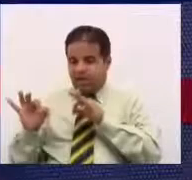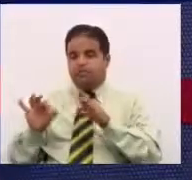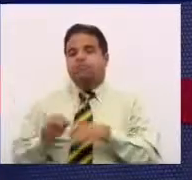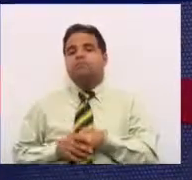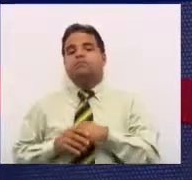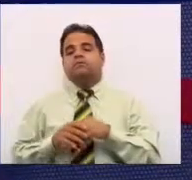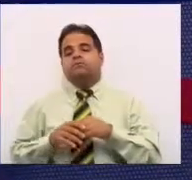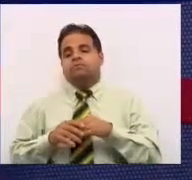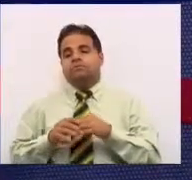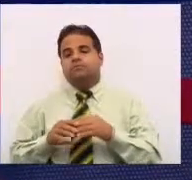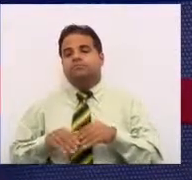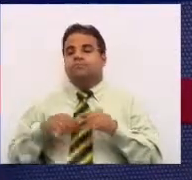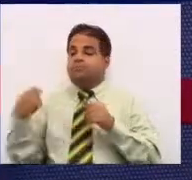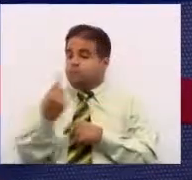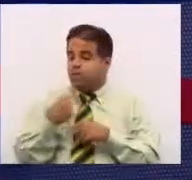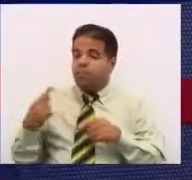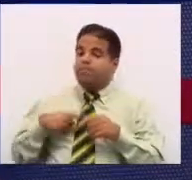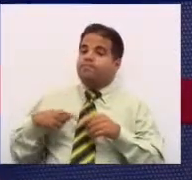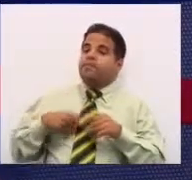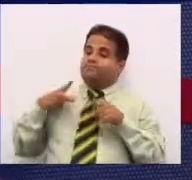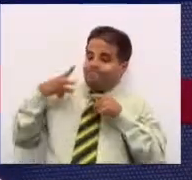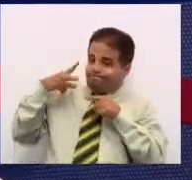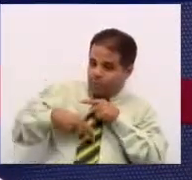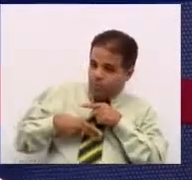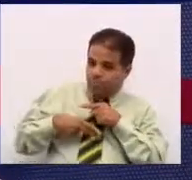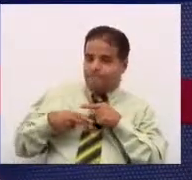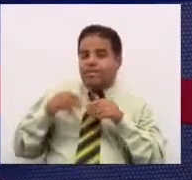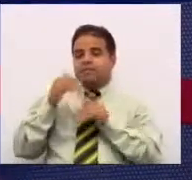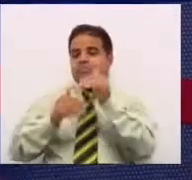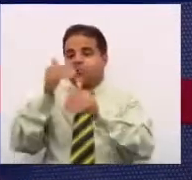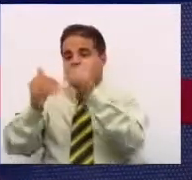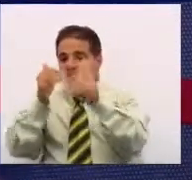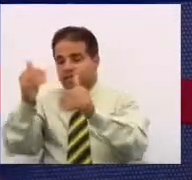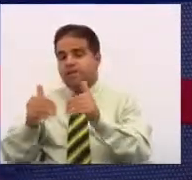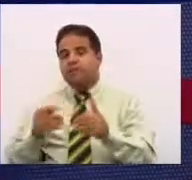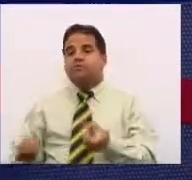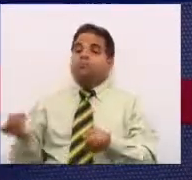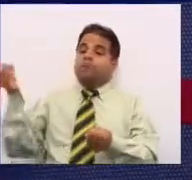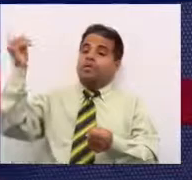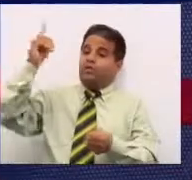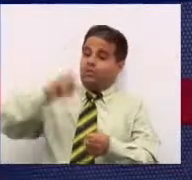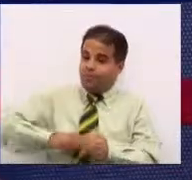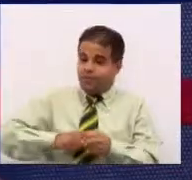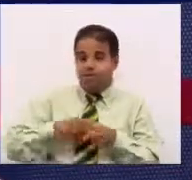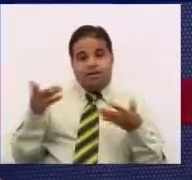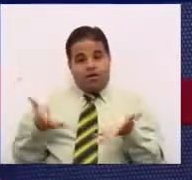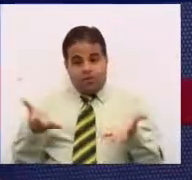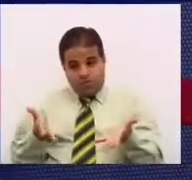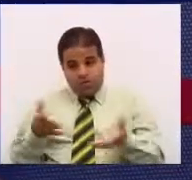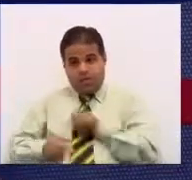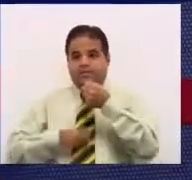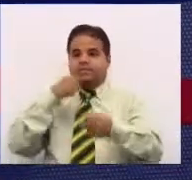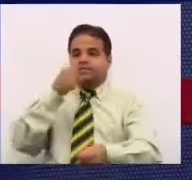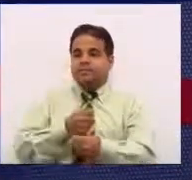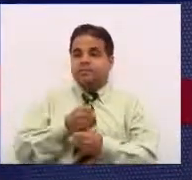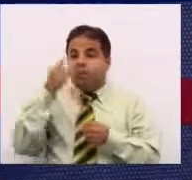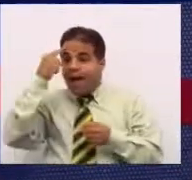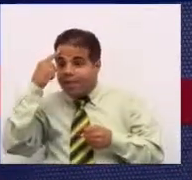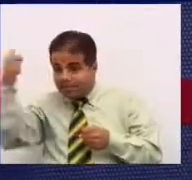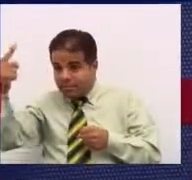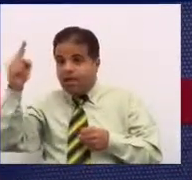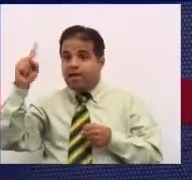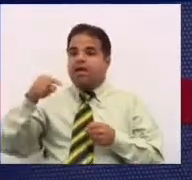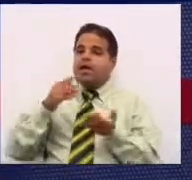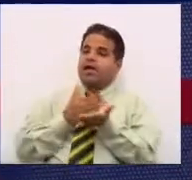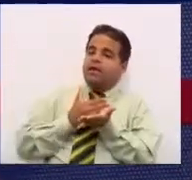e nós tivemos que interromper esse processo e estamos retomando esse ano. E a ideia é que, a